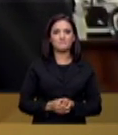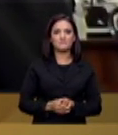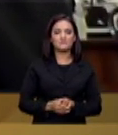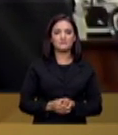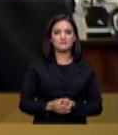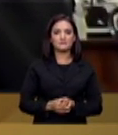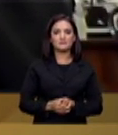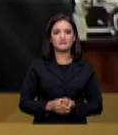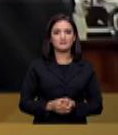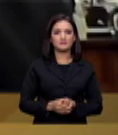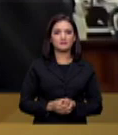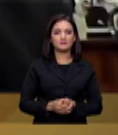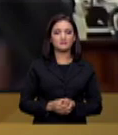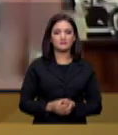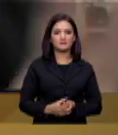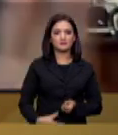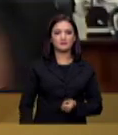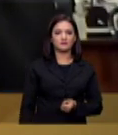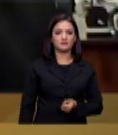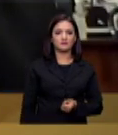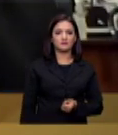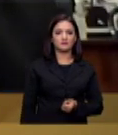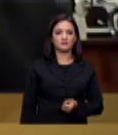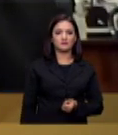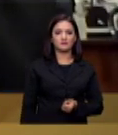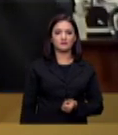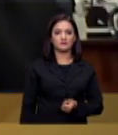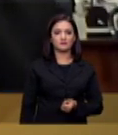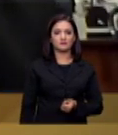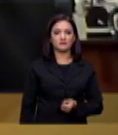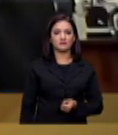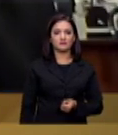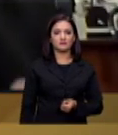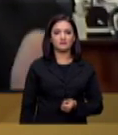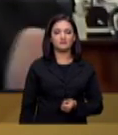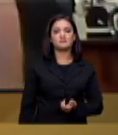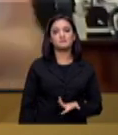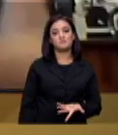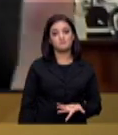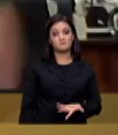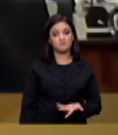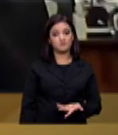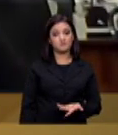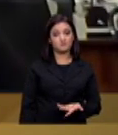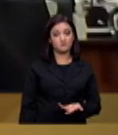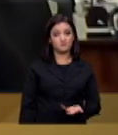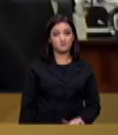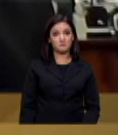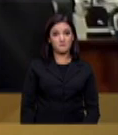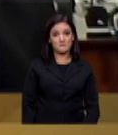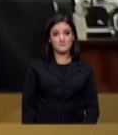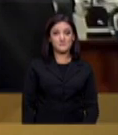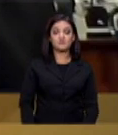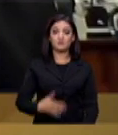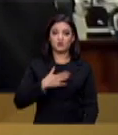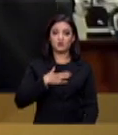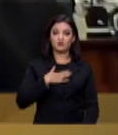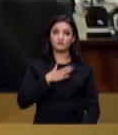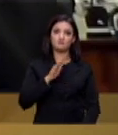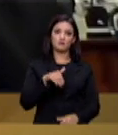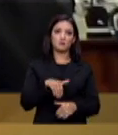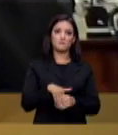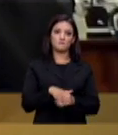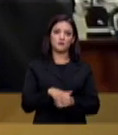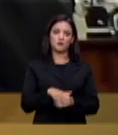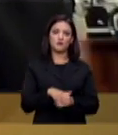Então, eu tô com voto no sentido de indicar a